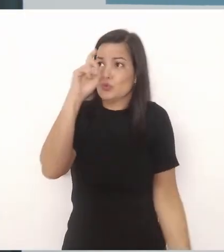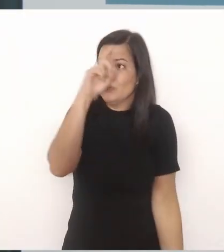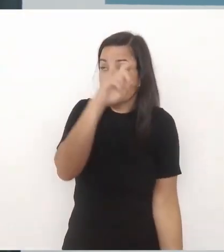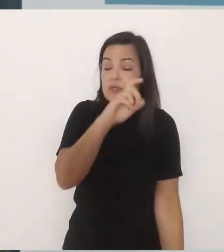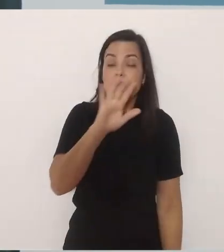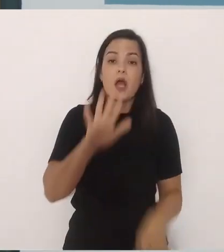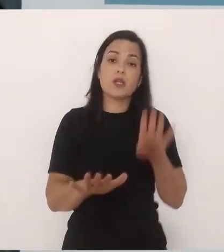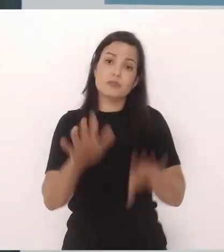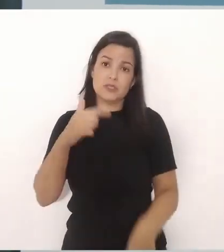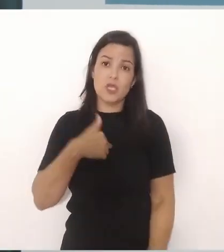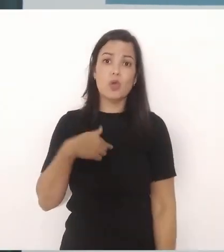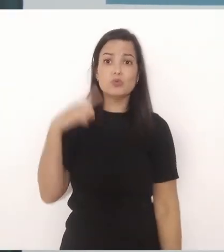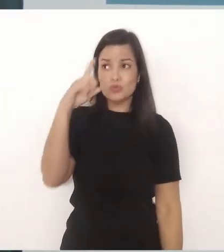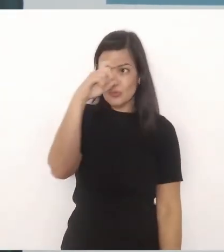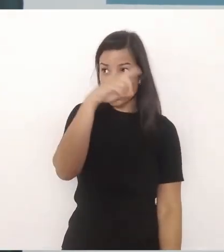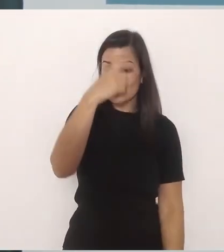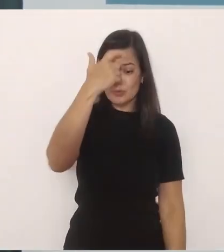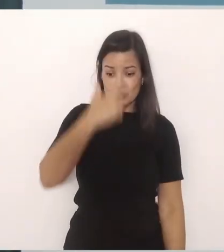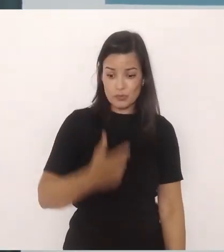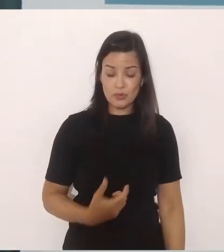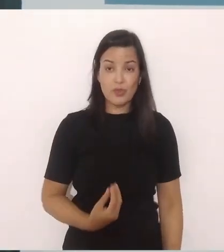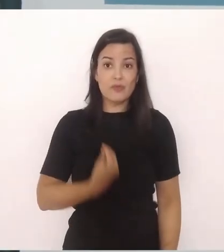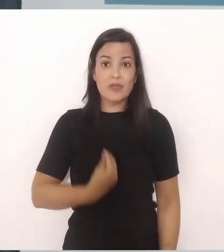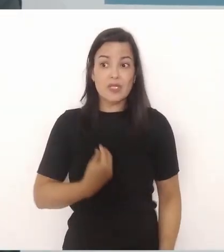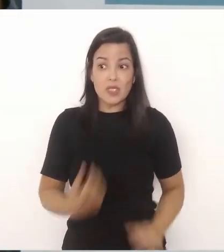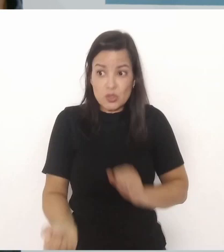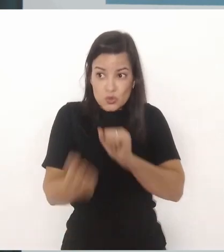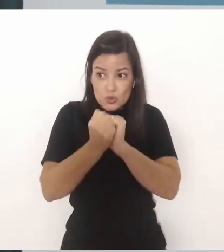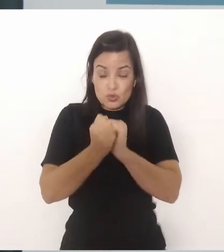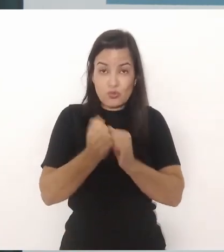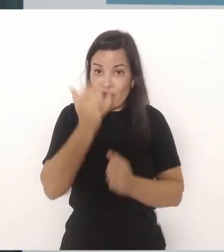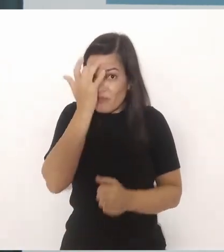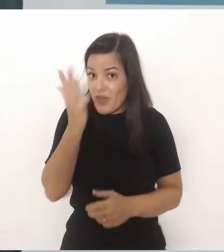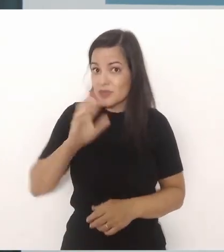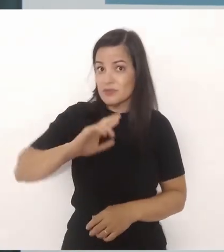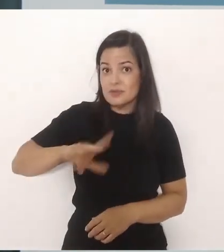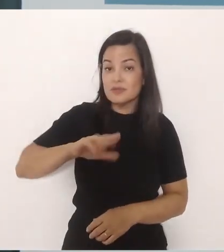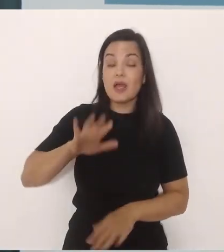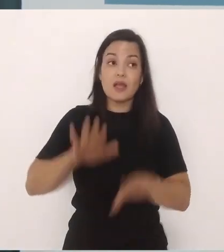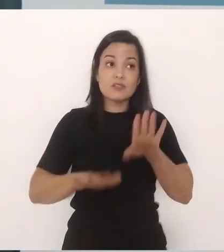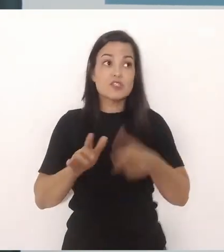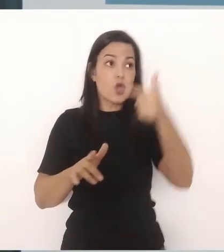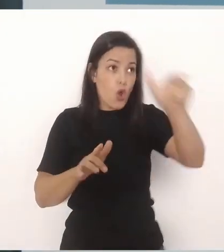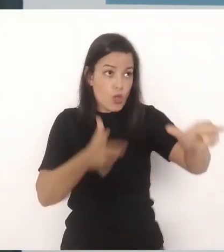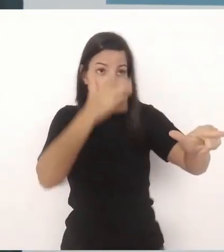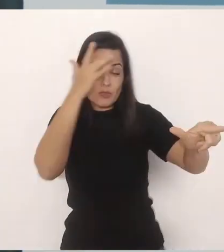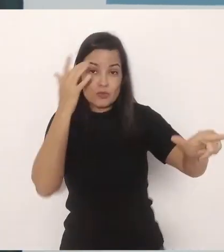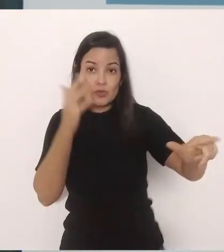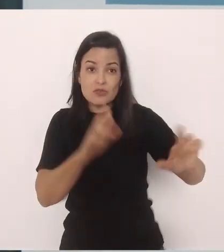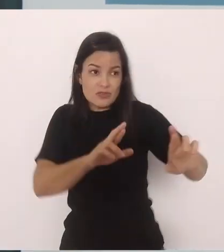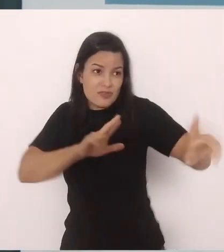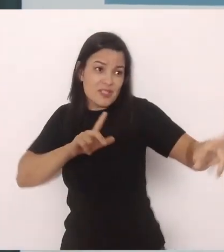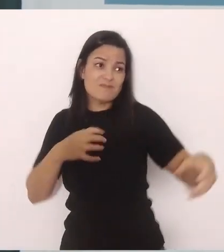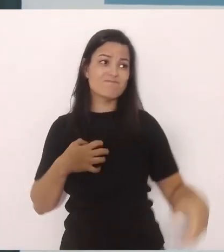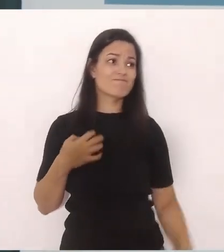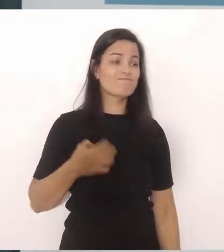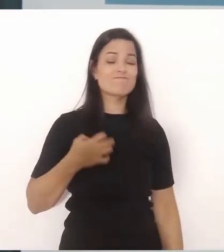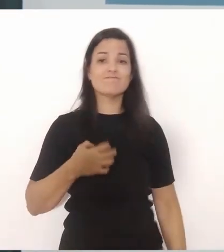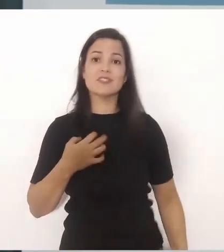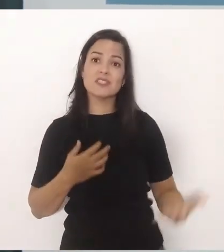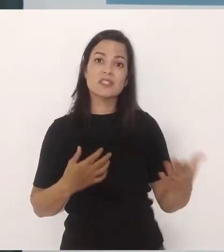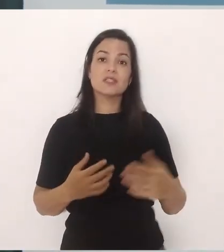difícil em algum momento, às vezes é difícil conviver comigo, às vezes é difícil conviver com outras pessoas. Todos nós temos os nossos